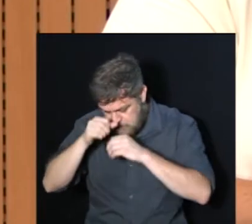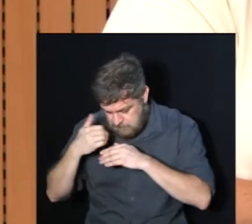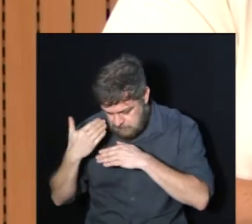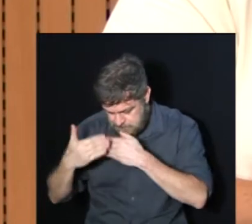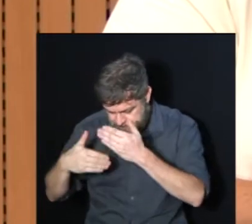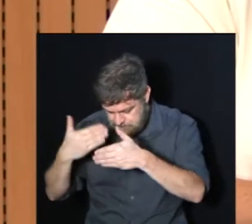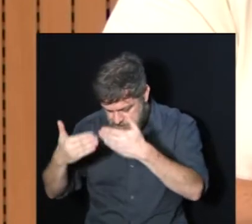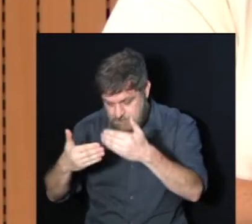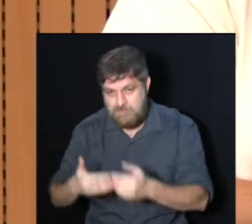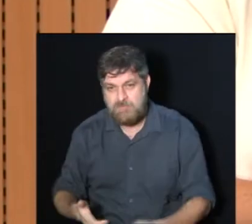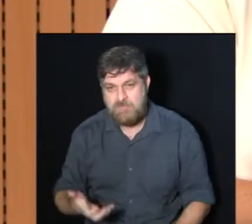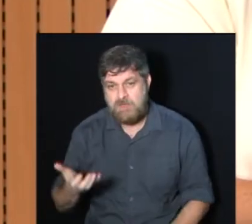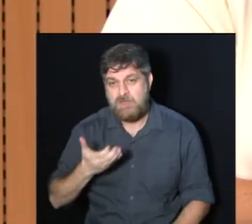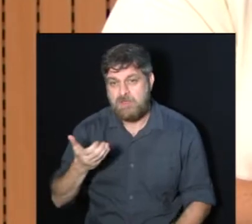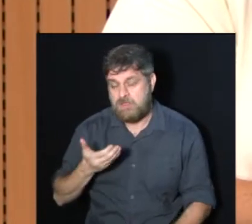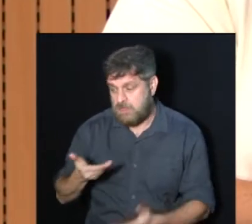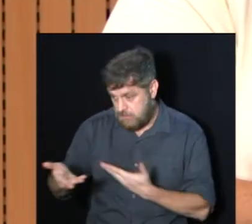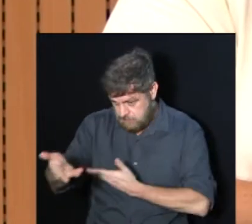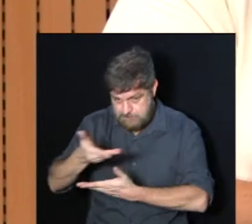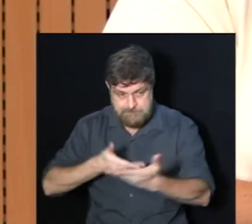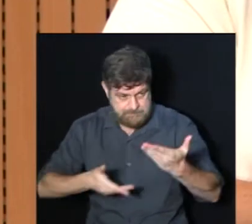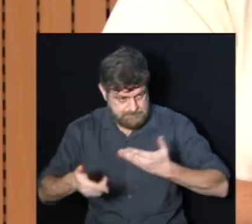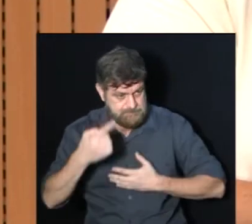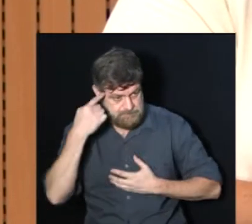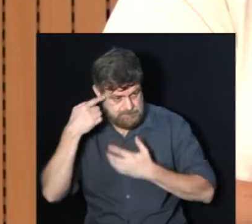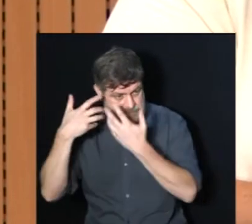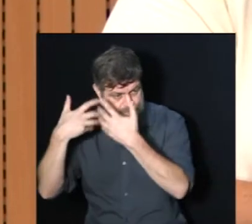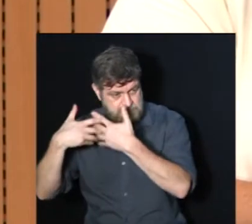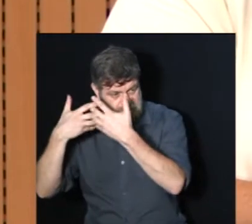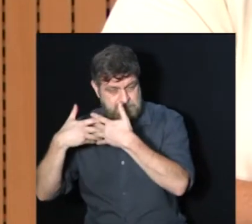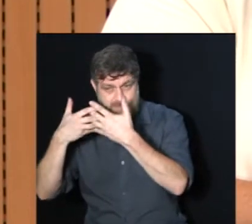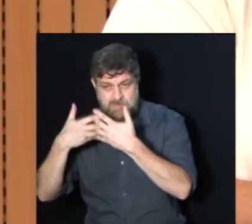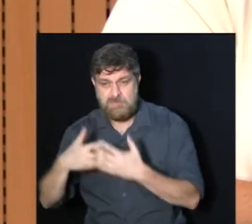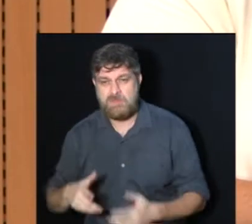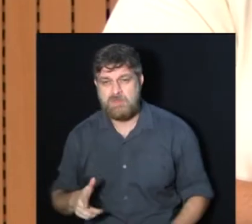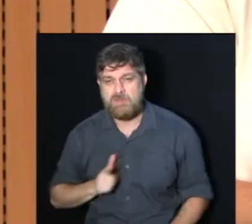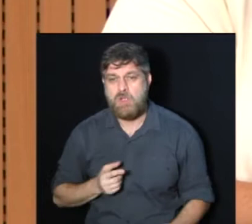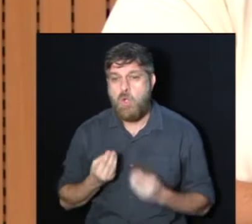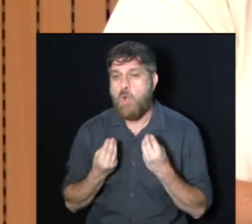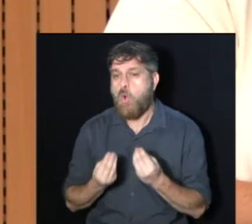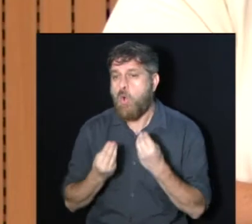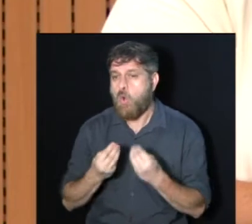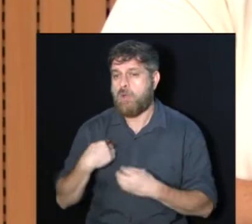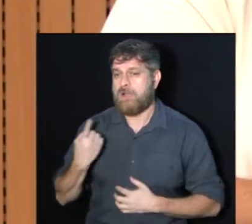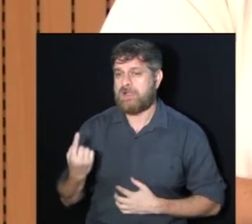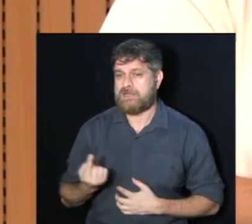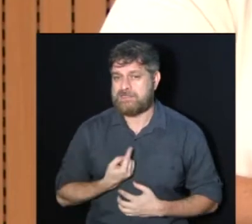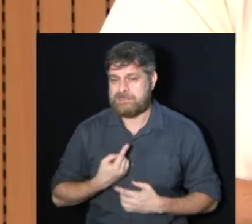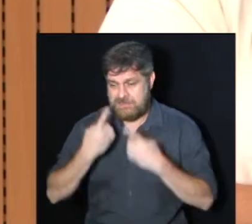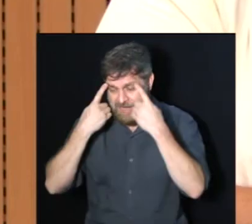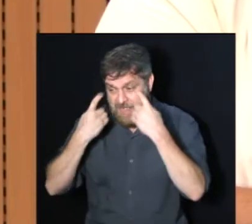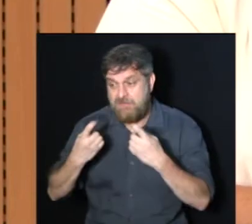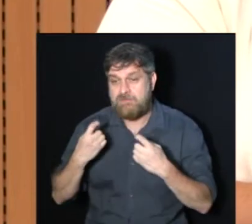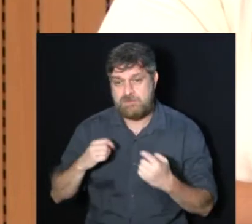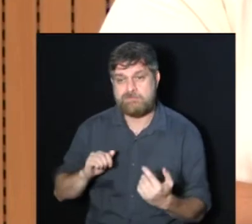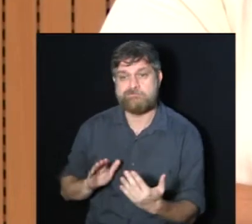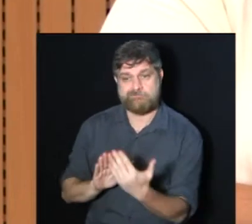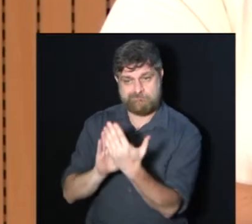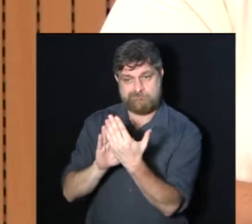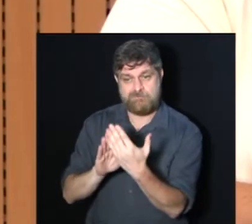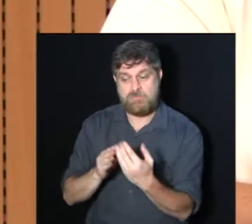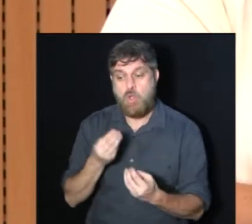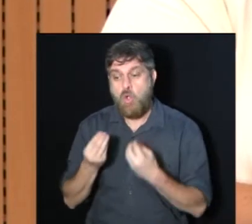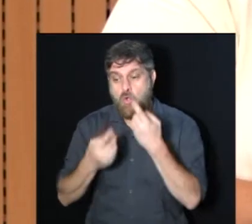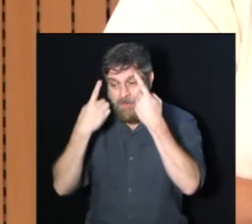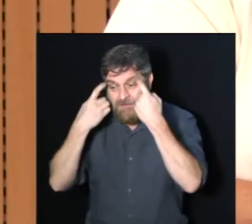queria pensar com vocês. Eu queria pensar com vocês como é que a gente combate essa violência.